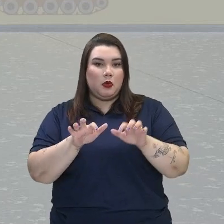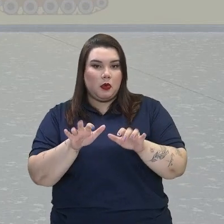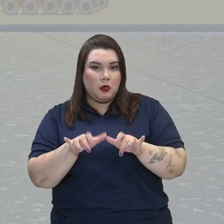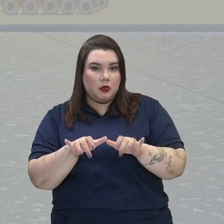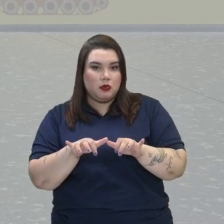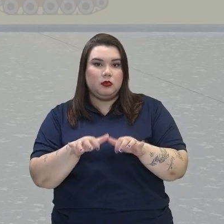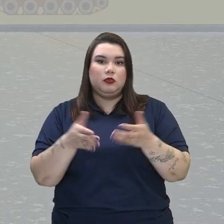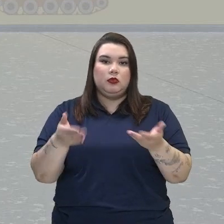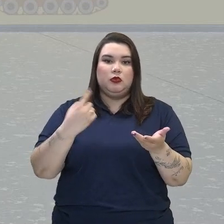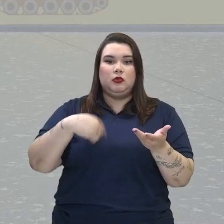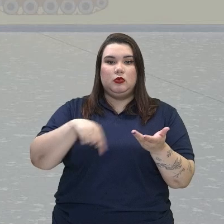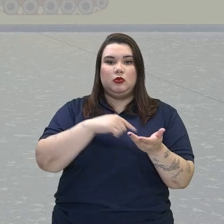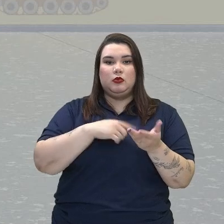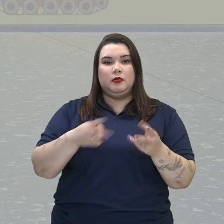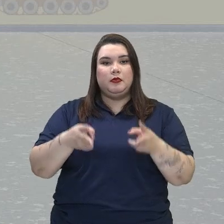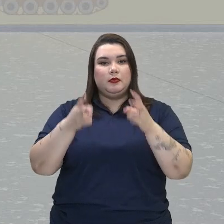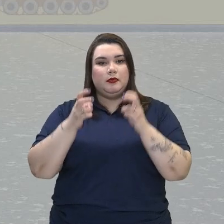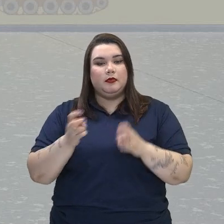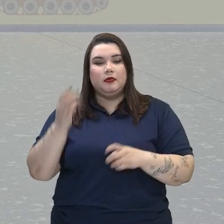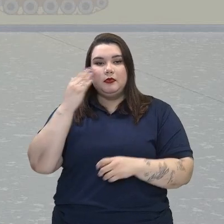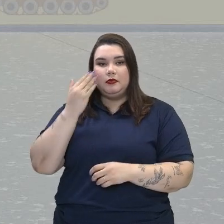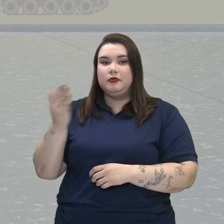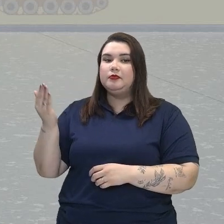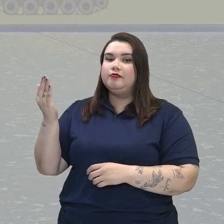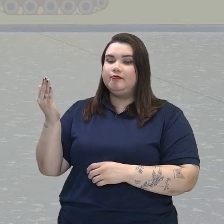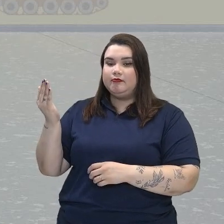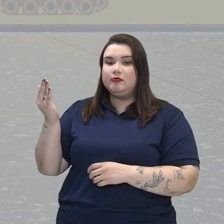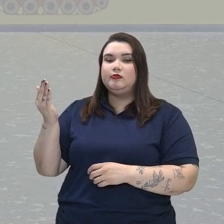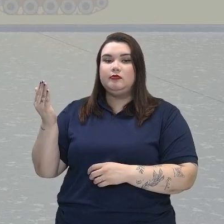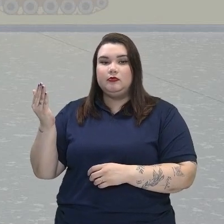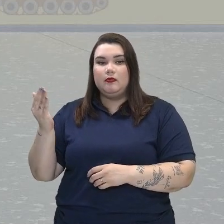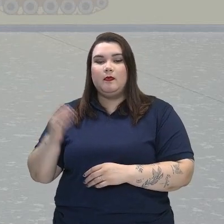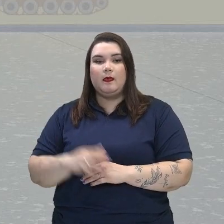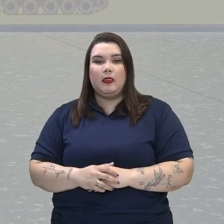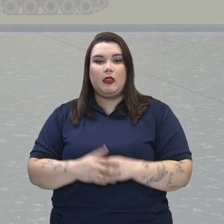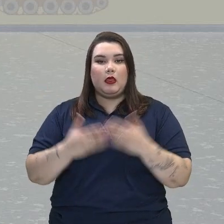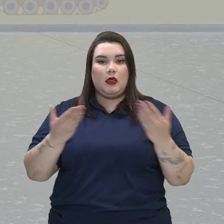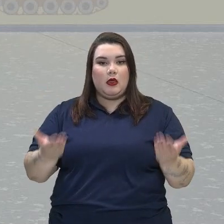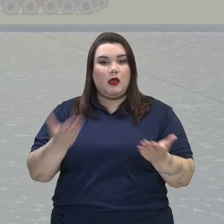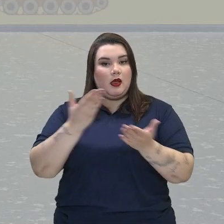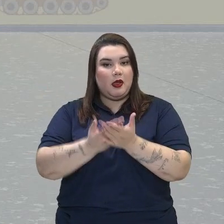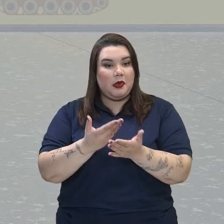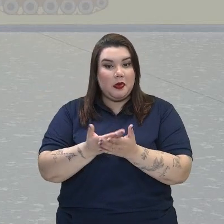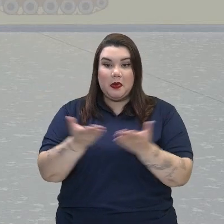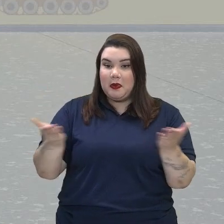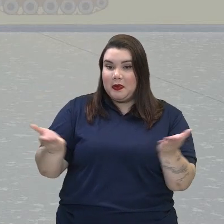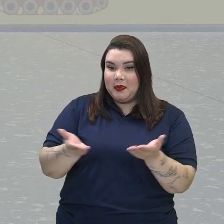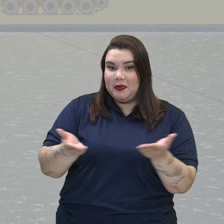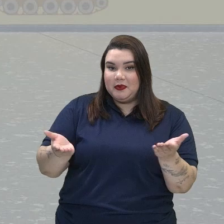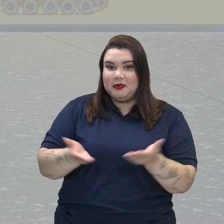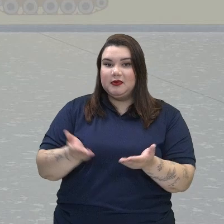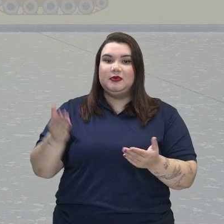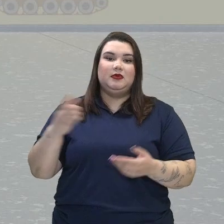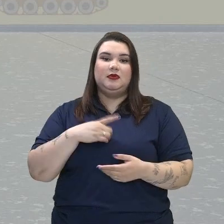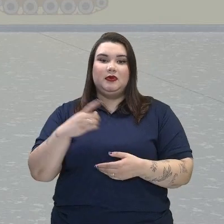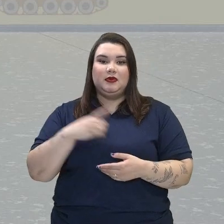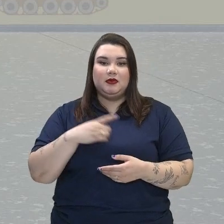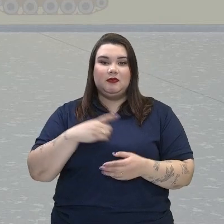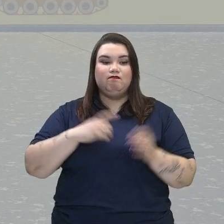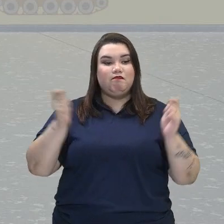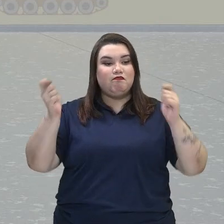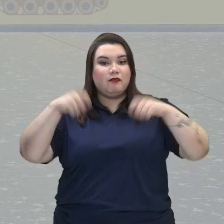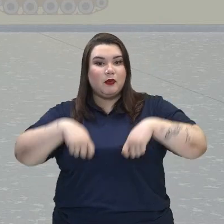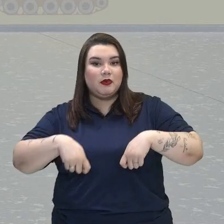gente observa aqui no nosso texto. E essa aula aqui, inclusive, ela está sendo